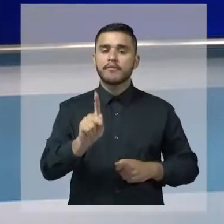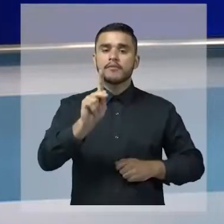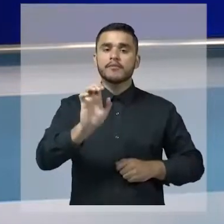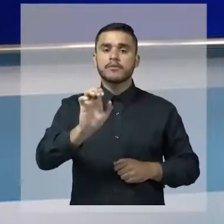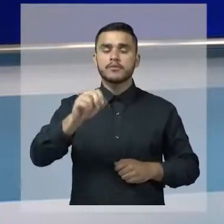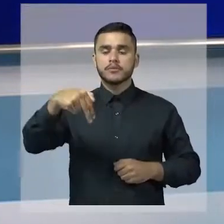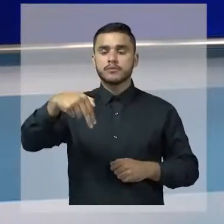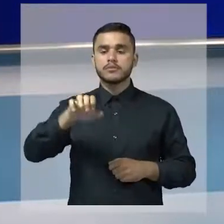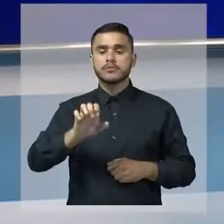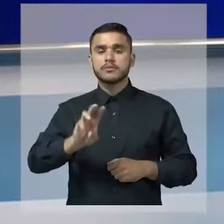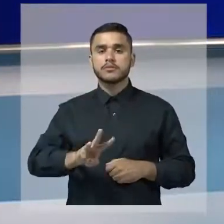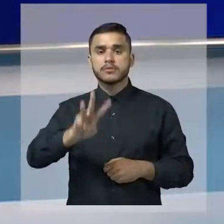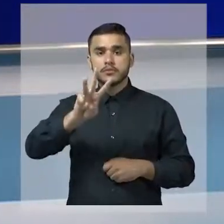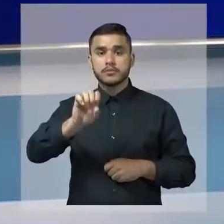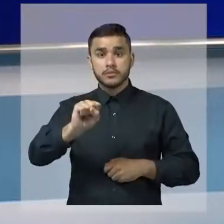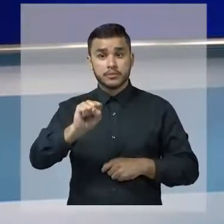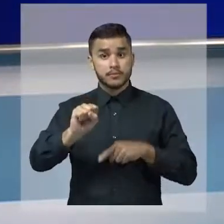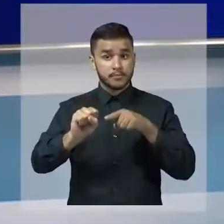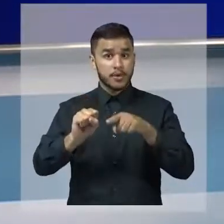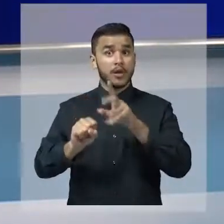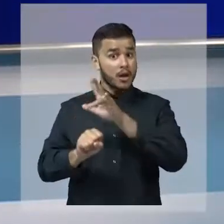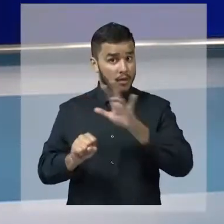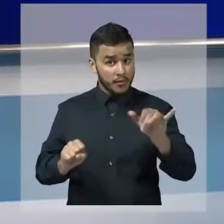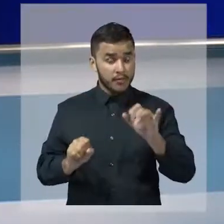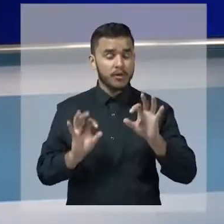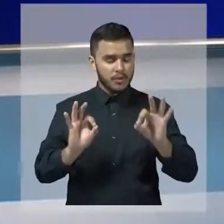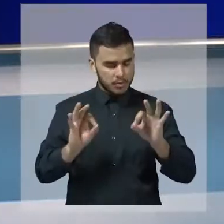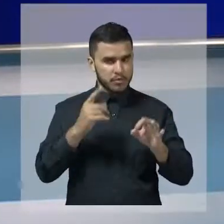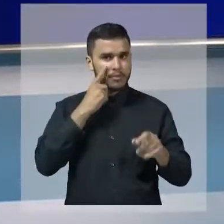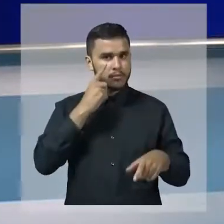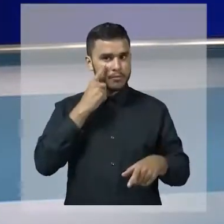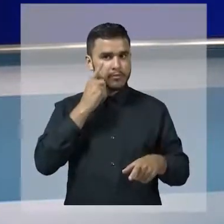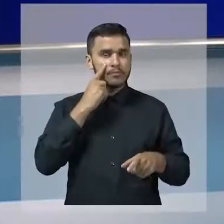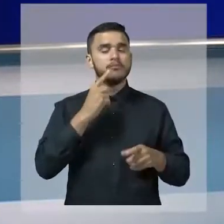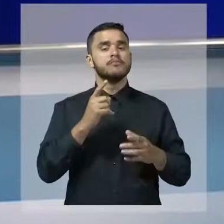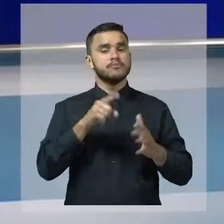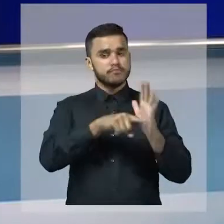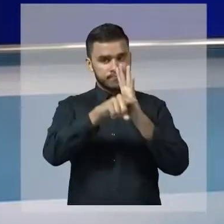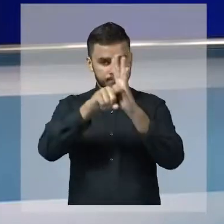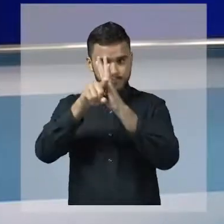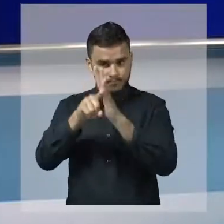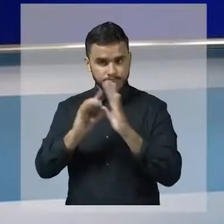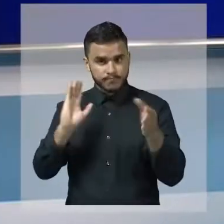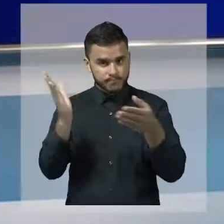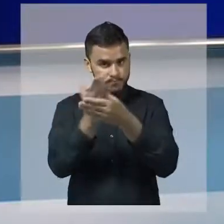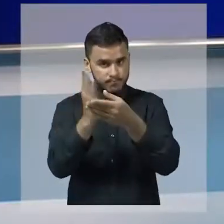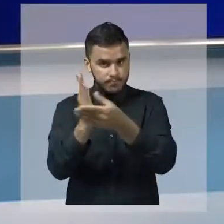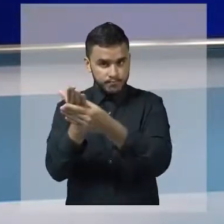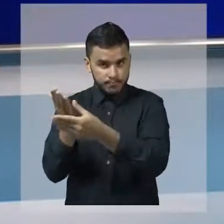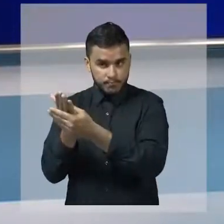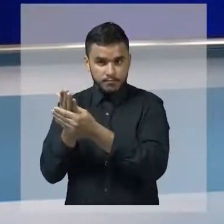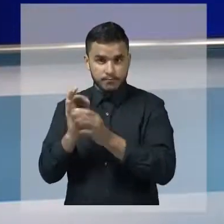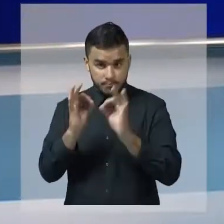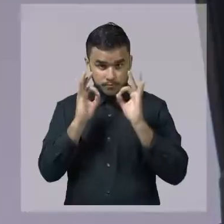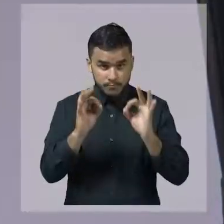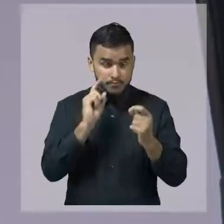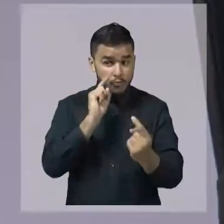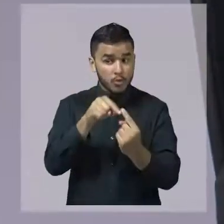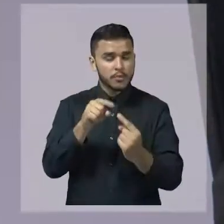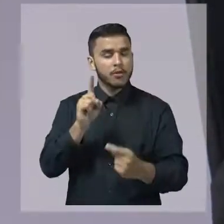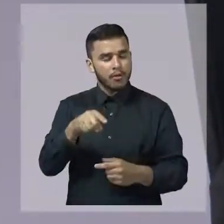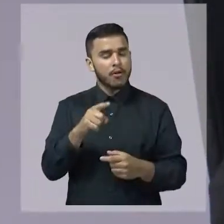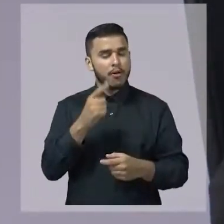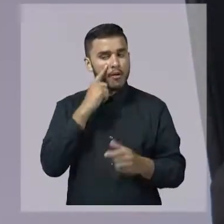seus integrantes serão investigados e processados. Obviamente não se investiga alguém que não seja com o intuito